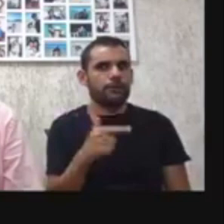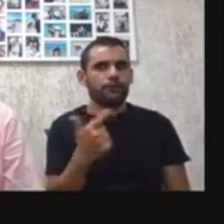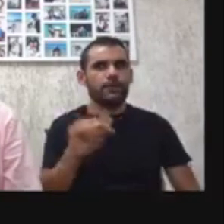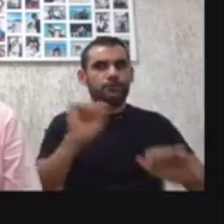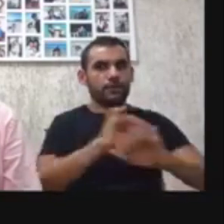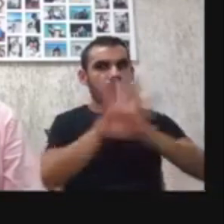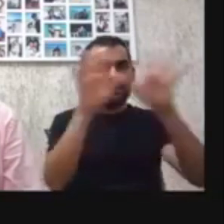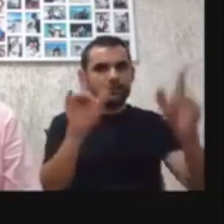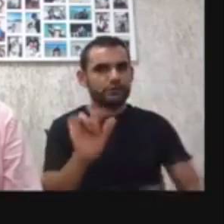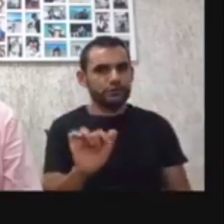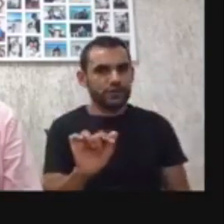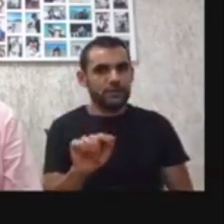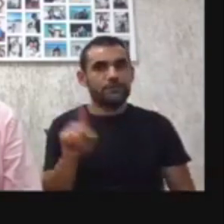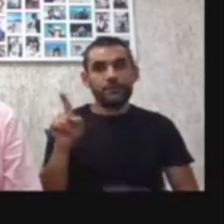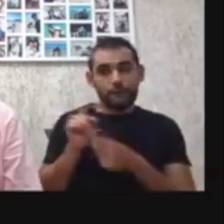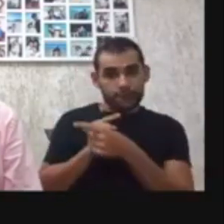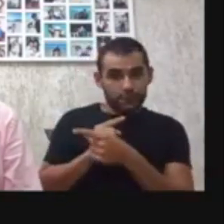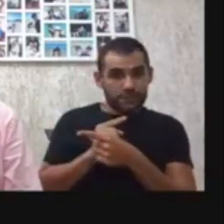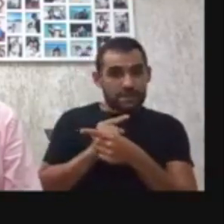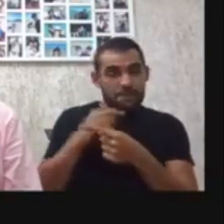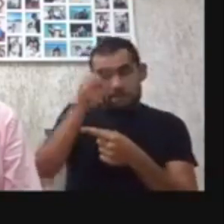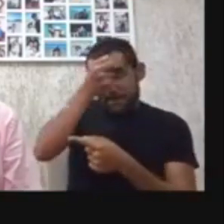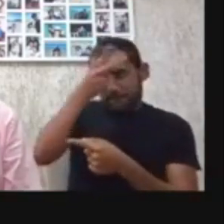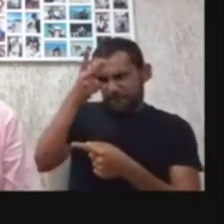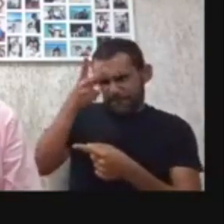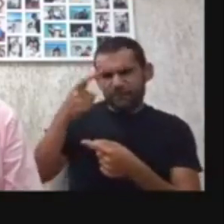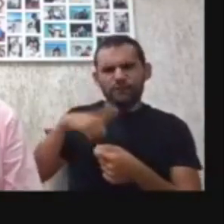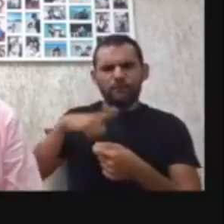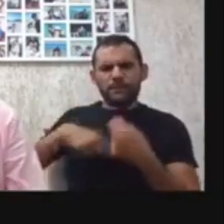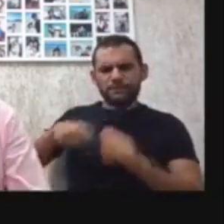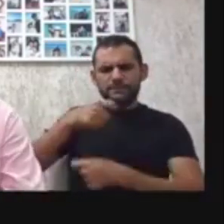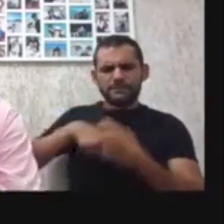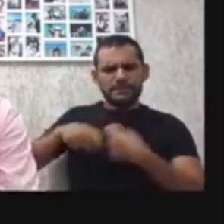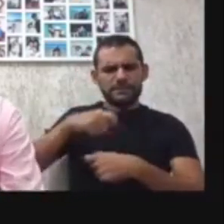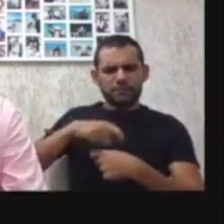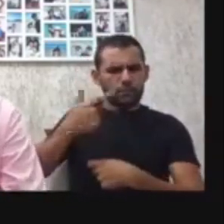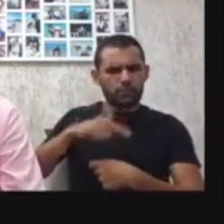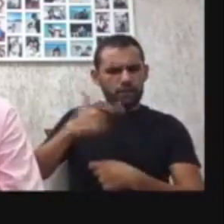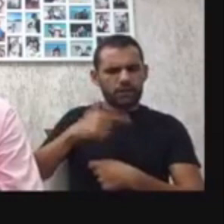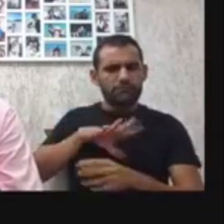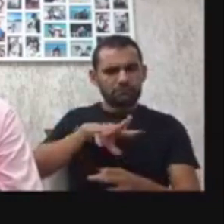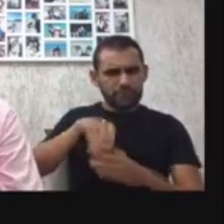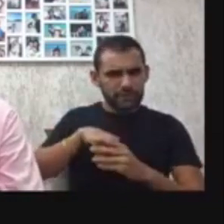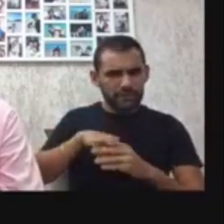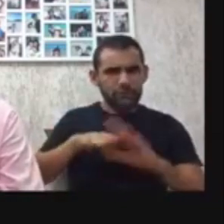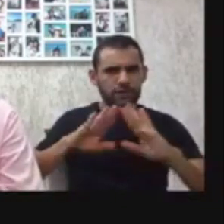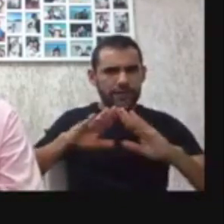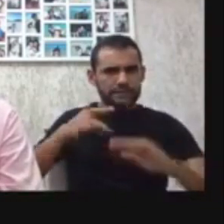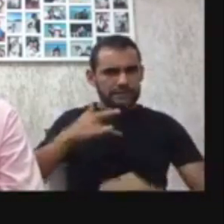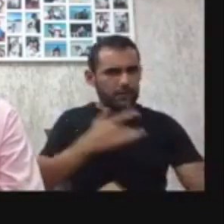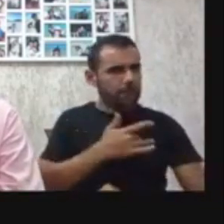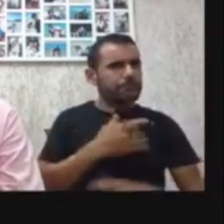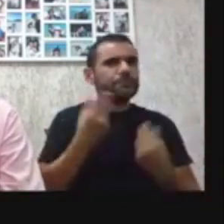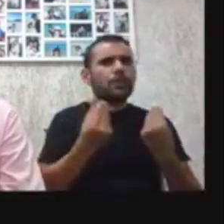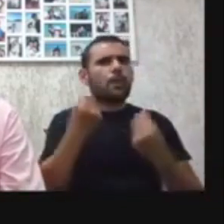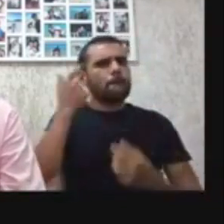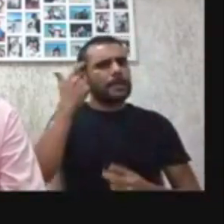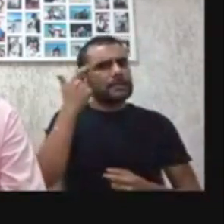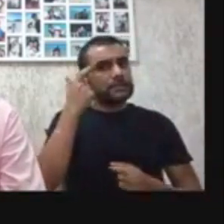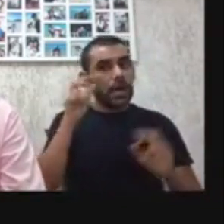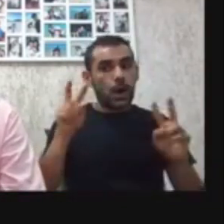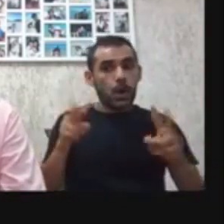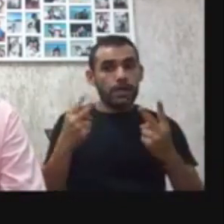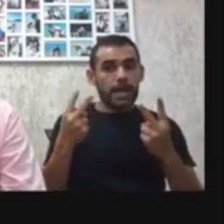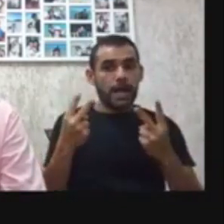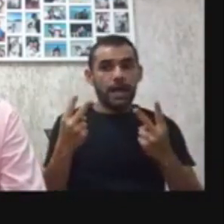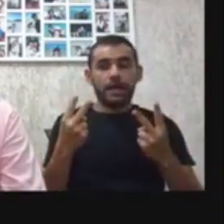isso, no sentido como prefeito, já que o senhor não tem uma gestão dentro das casas? E como é que o senhor também pensa em olhar essa questão